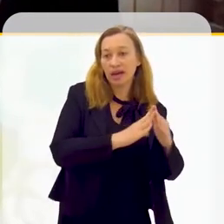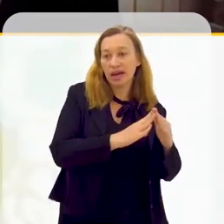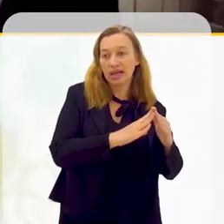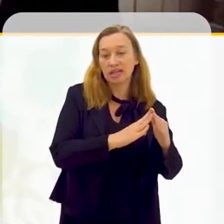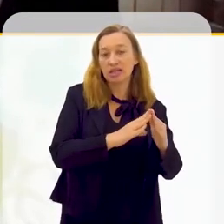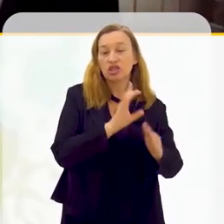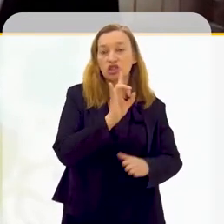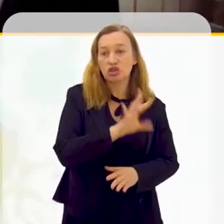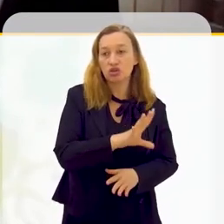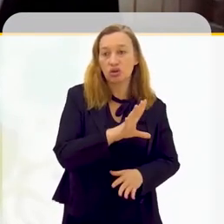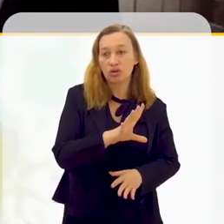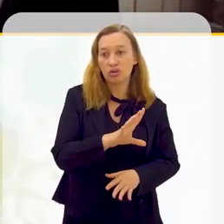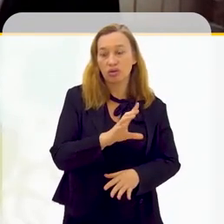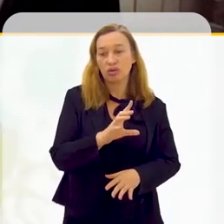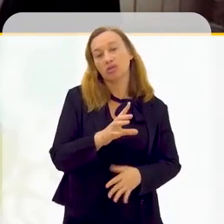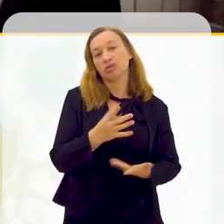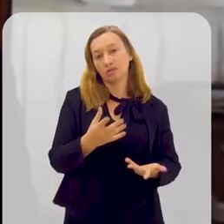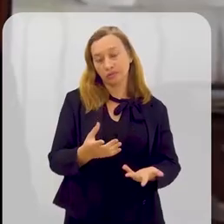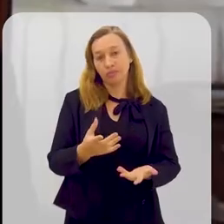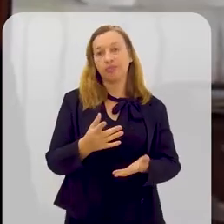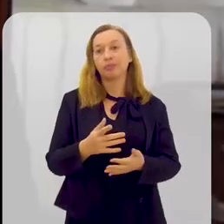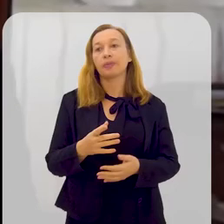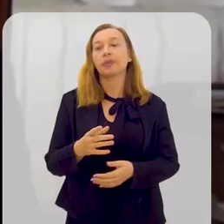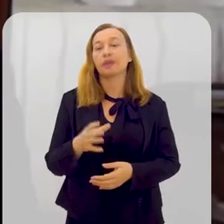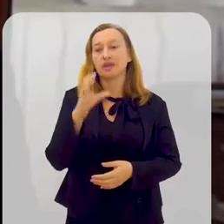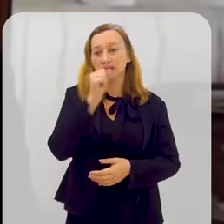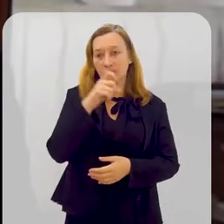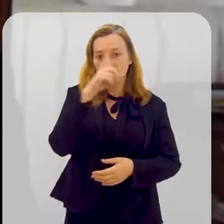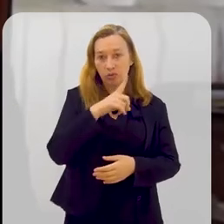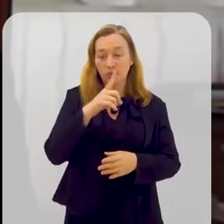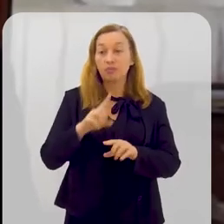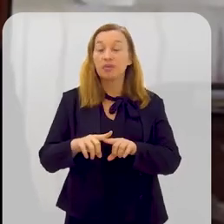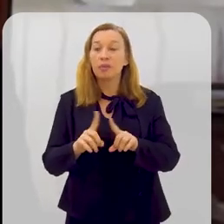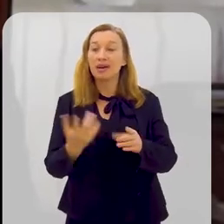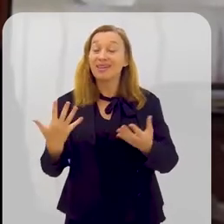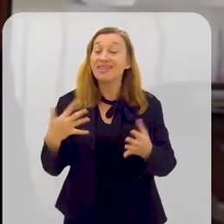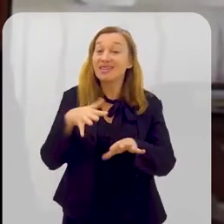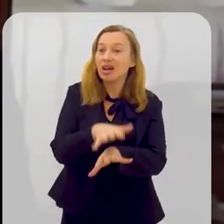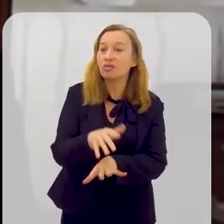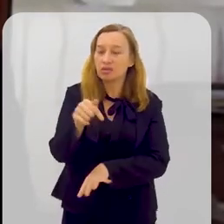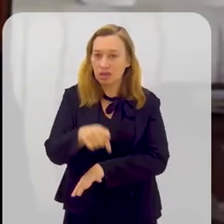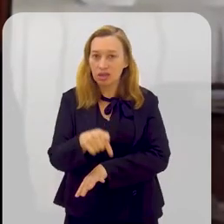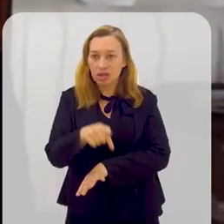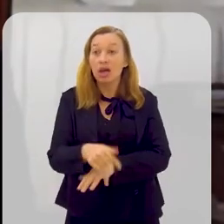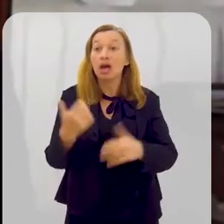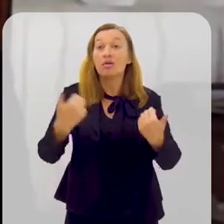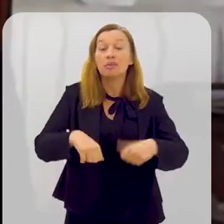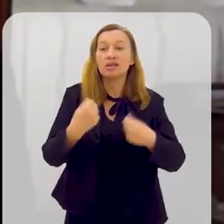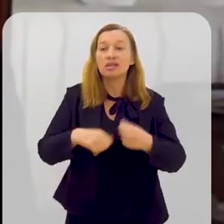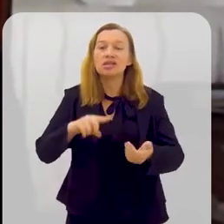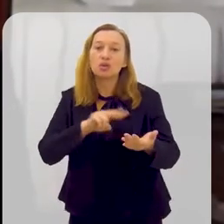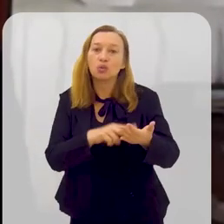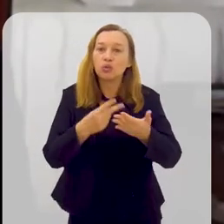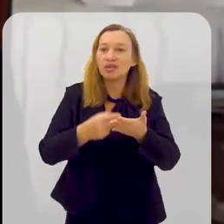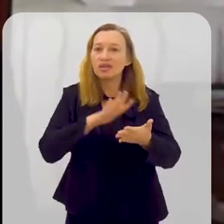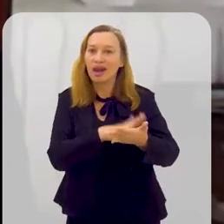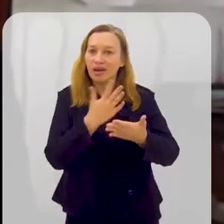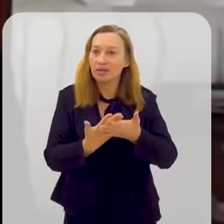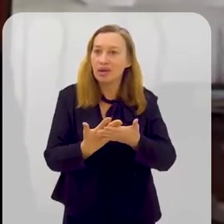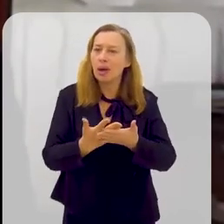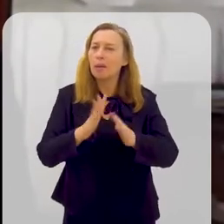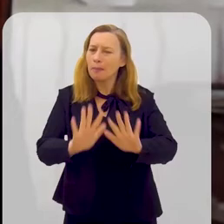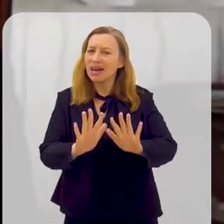volta para a casa da família bom mas aqui na inclusão a gente precisa do